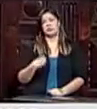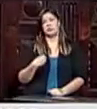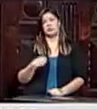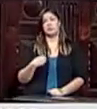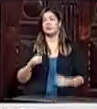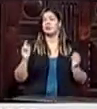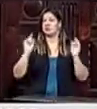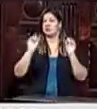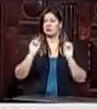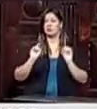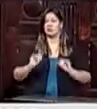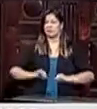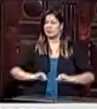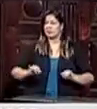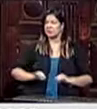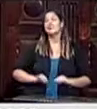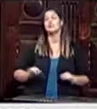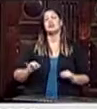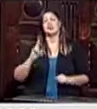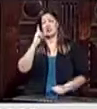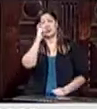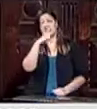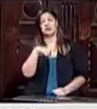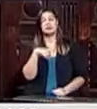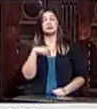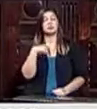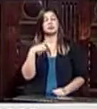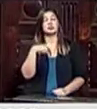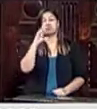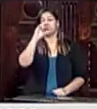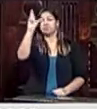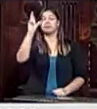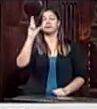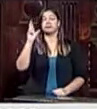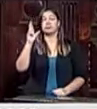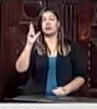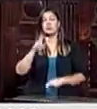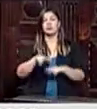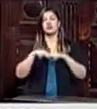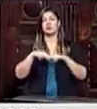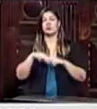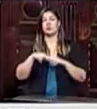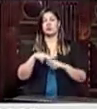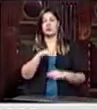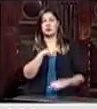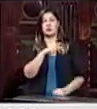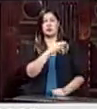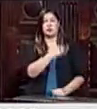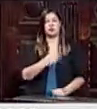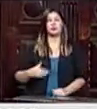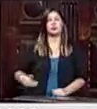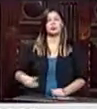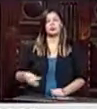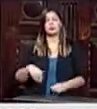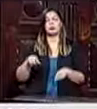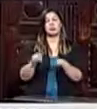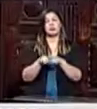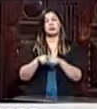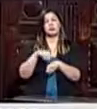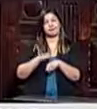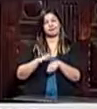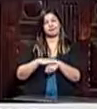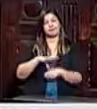mais sacrifício. E quem tem algum tipo de responsabilidade pública tem que ter responsabilidade e ousadia